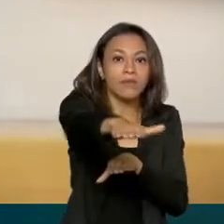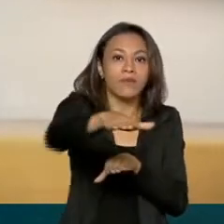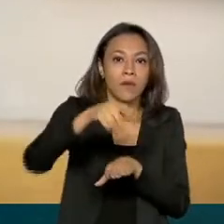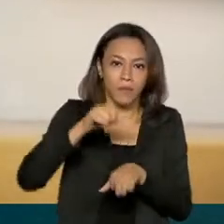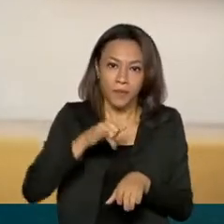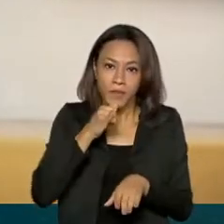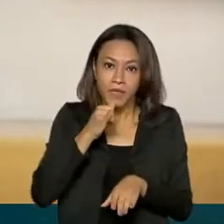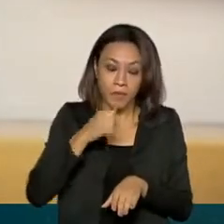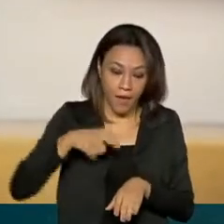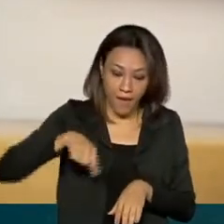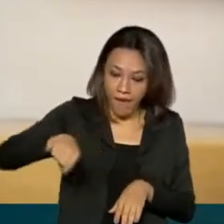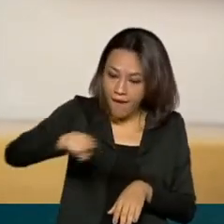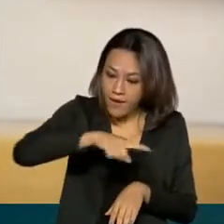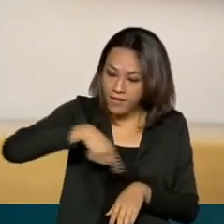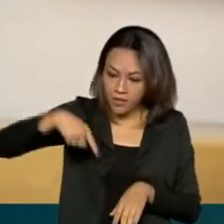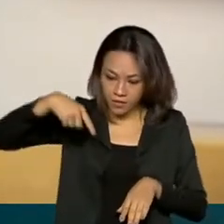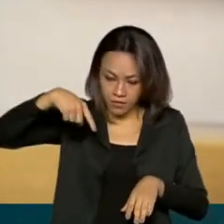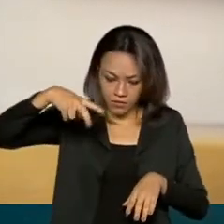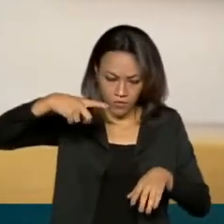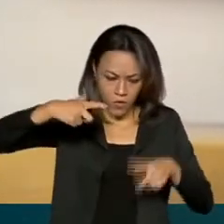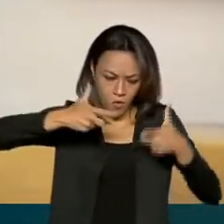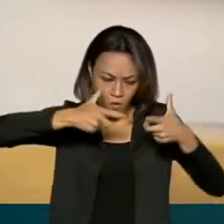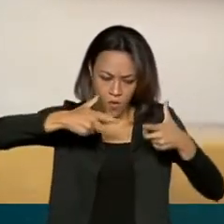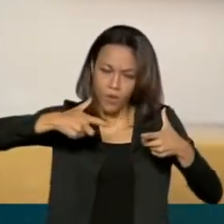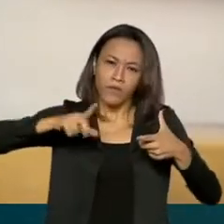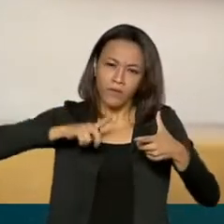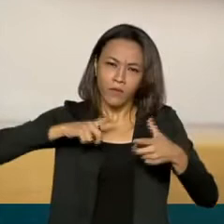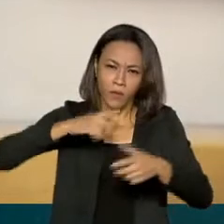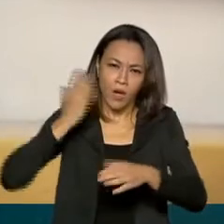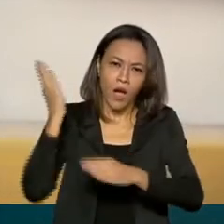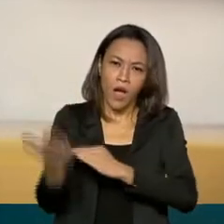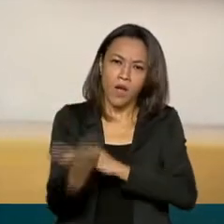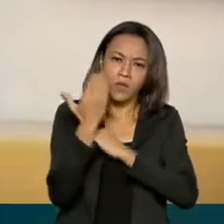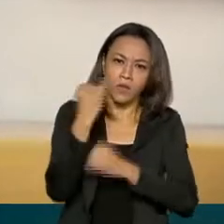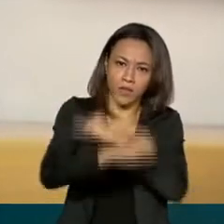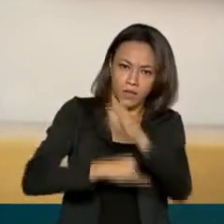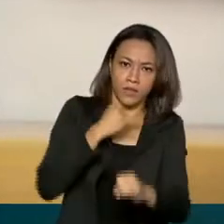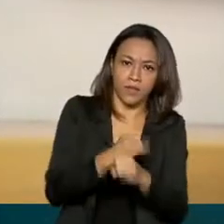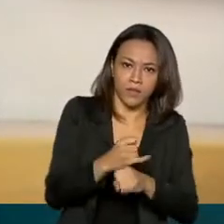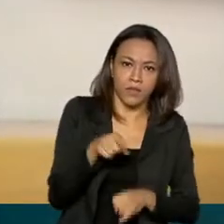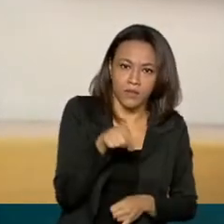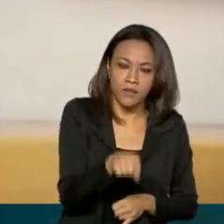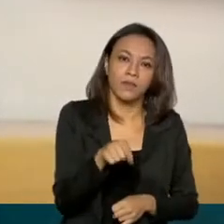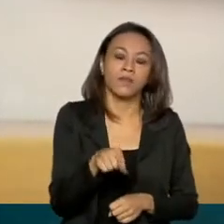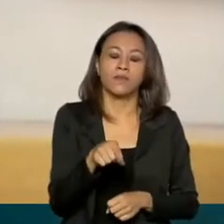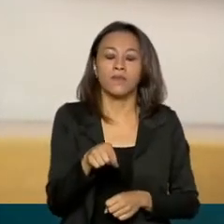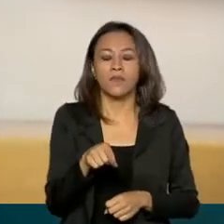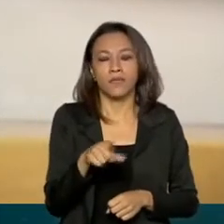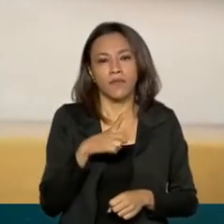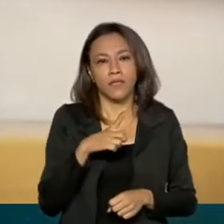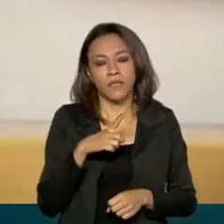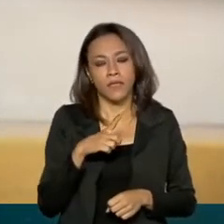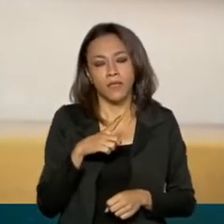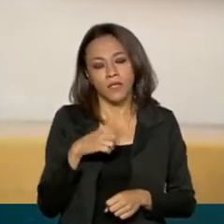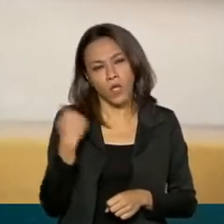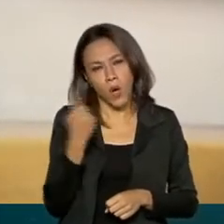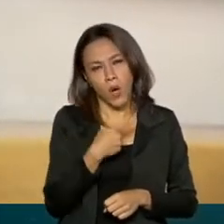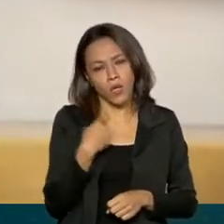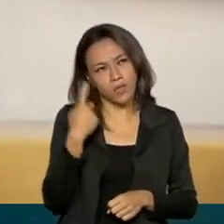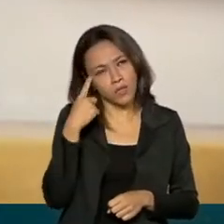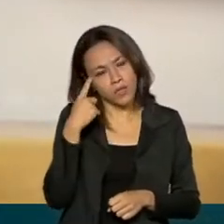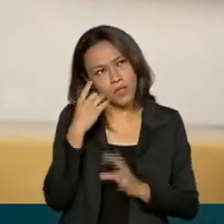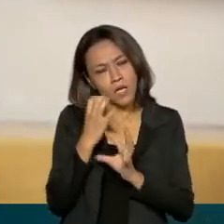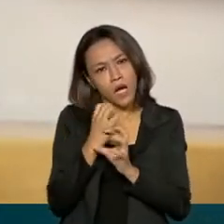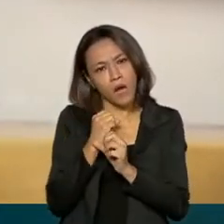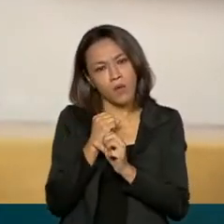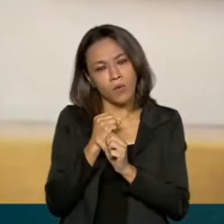estradas, essas obrigações de cobertura de estradas vão demandar, pelo menos, nós estimamos, novamente, em